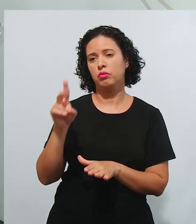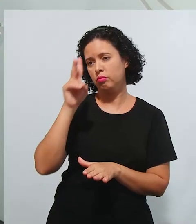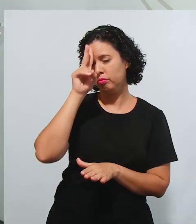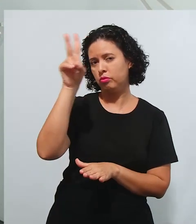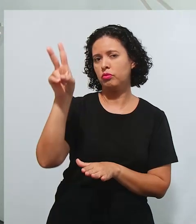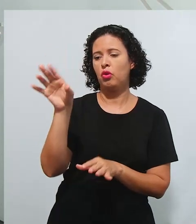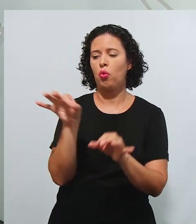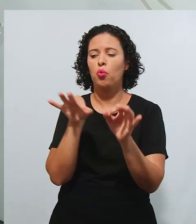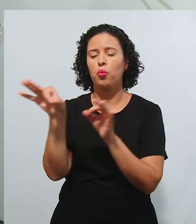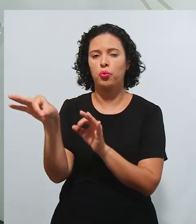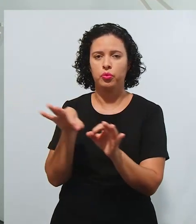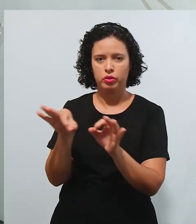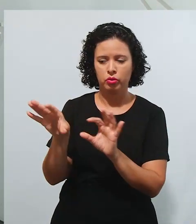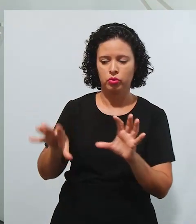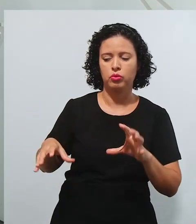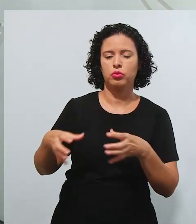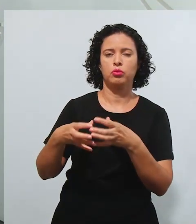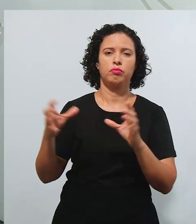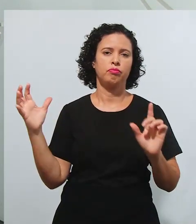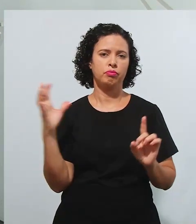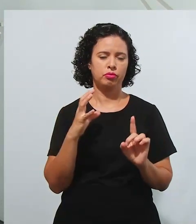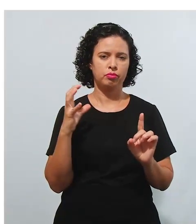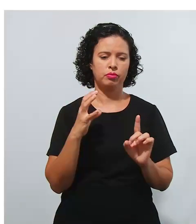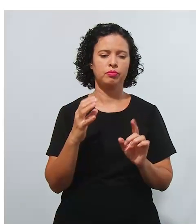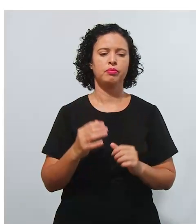e persuasão.